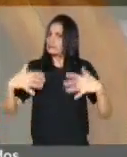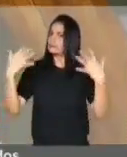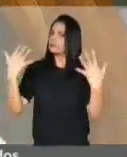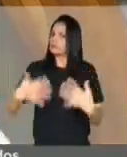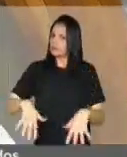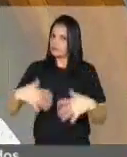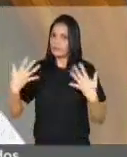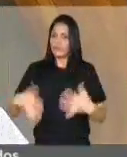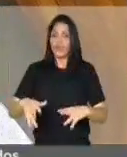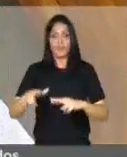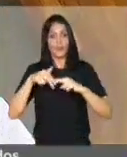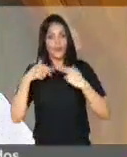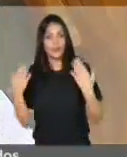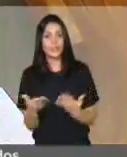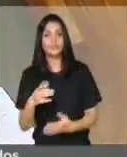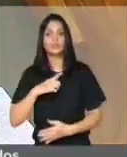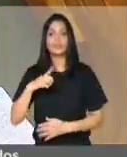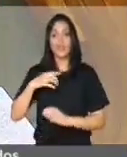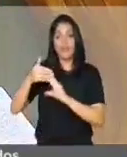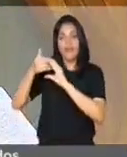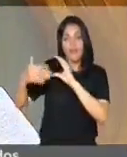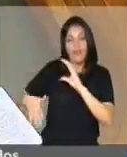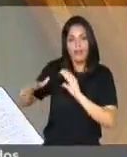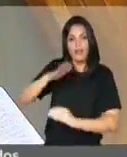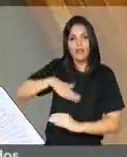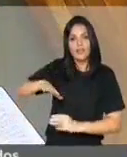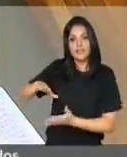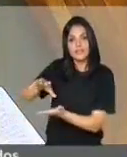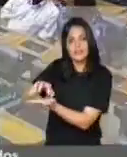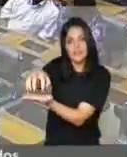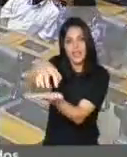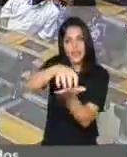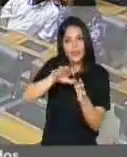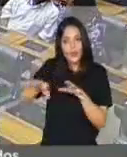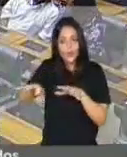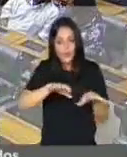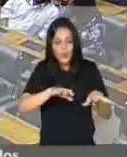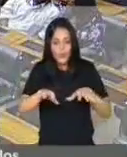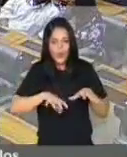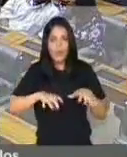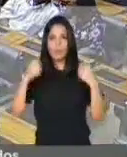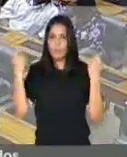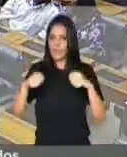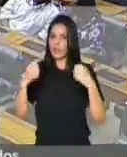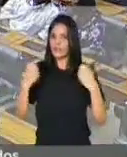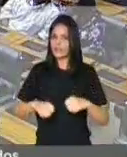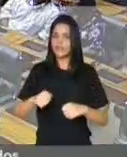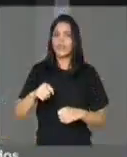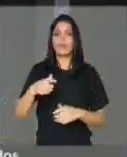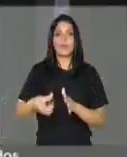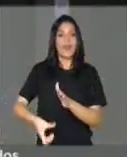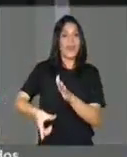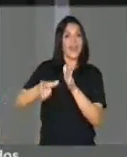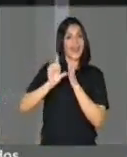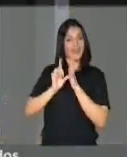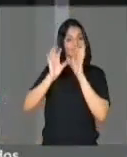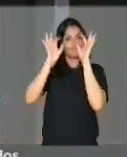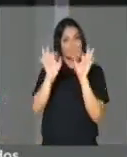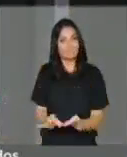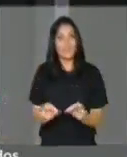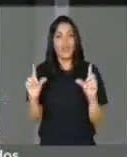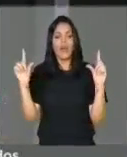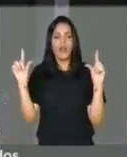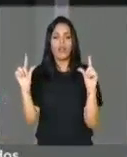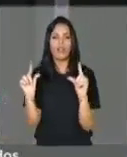deputados. Portanto, há também aspectos securitários que merecem a nossa atenção. Possamos o quanto antes minimizar as